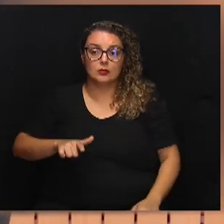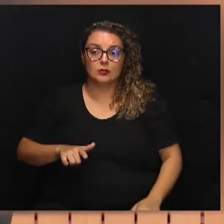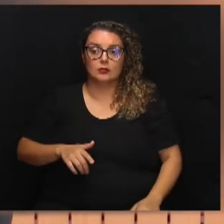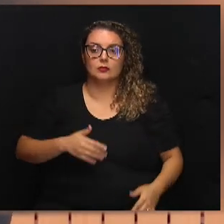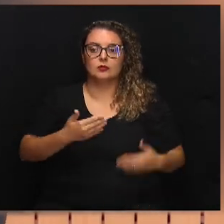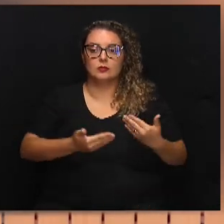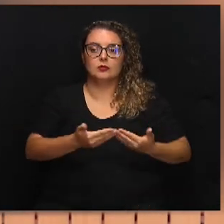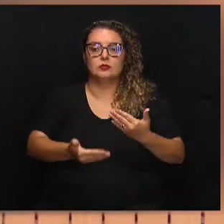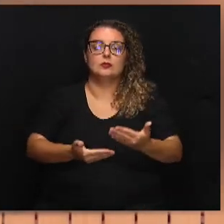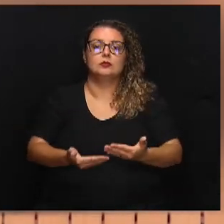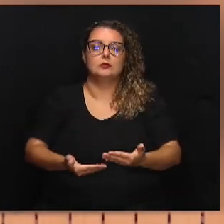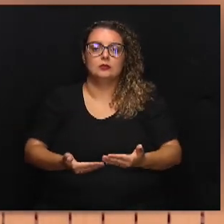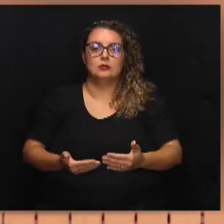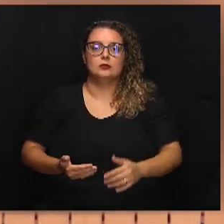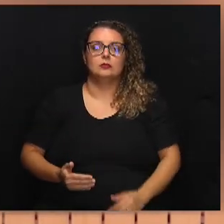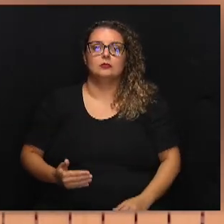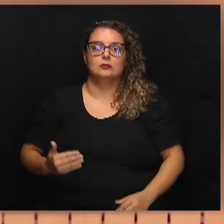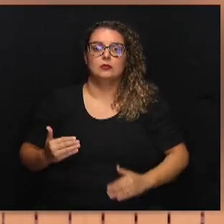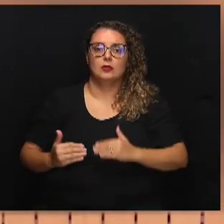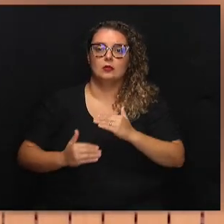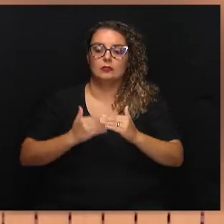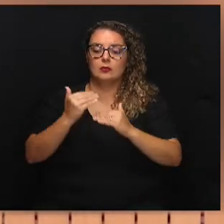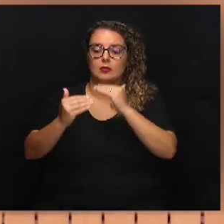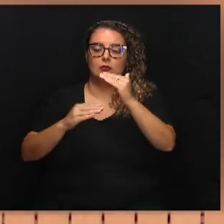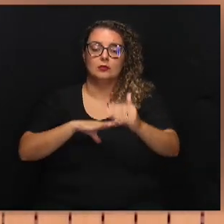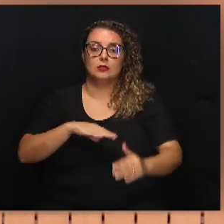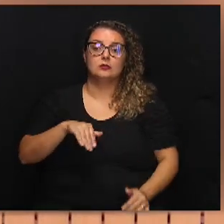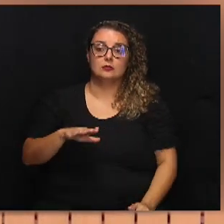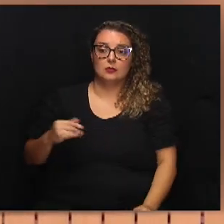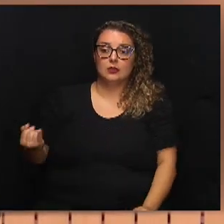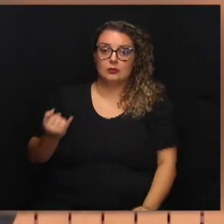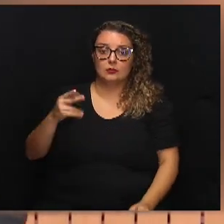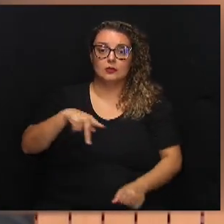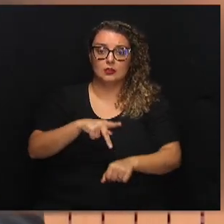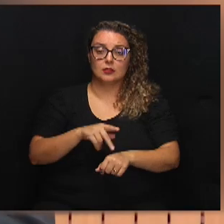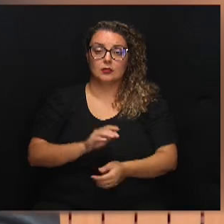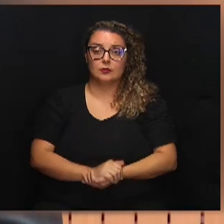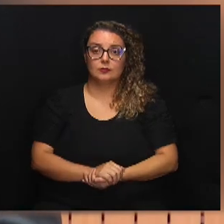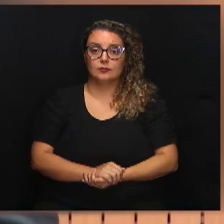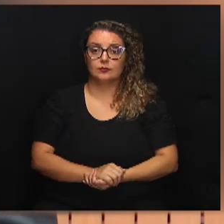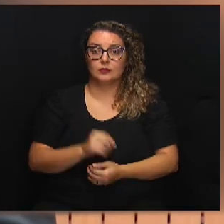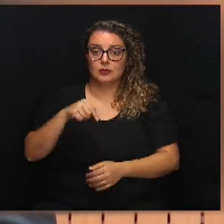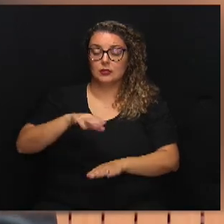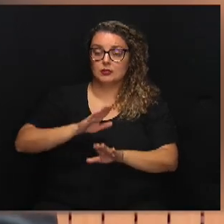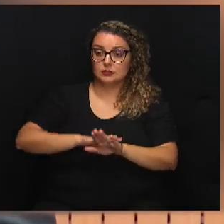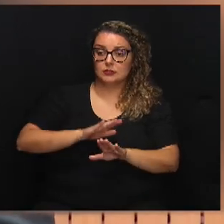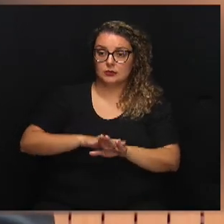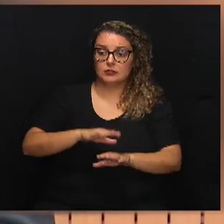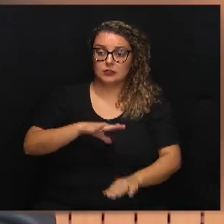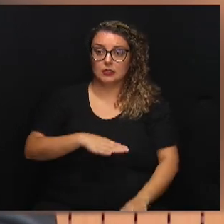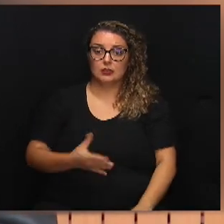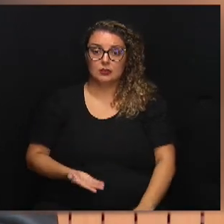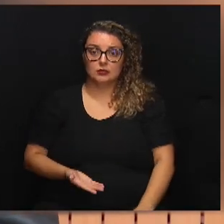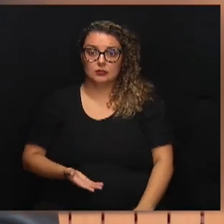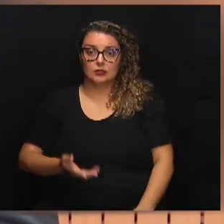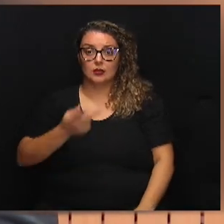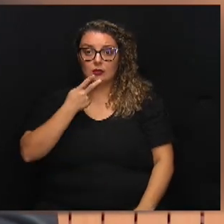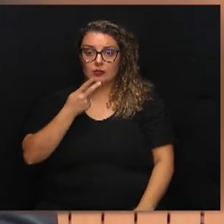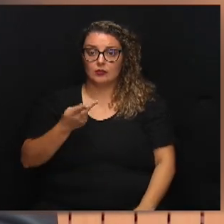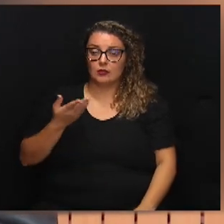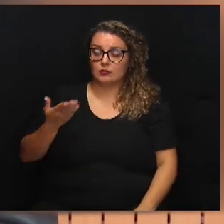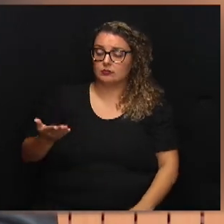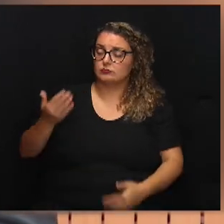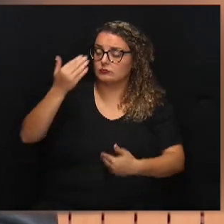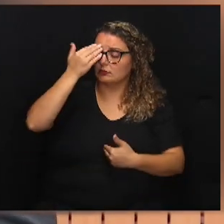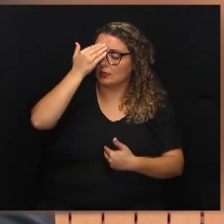ajudando a construir uma das cidades mais importantes desse país. Nesse ato, a cidade fala para você um muito